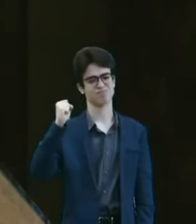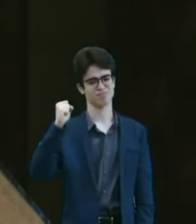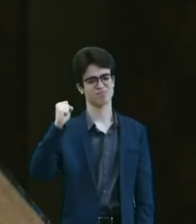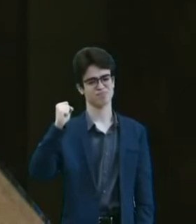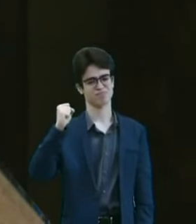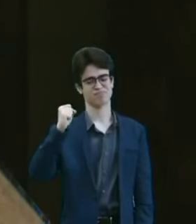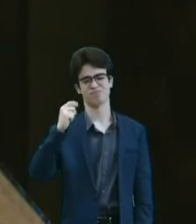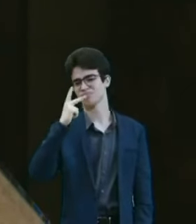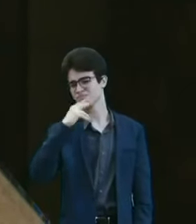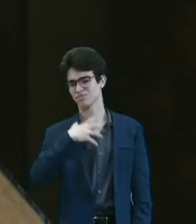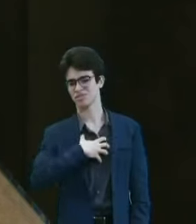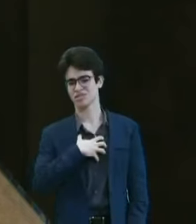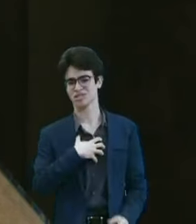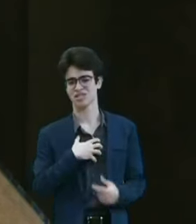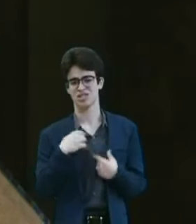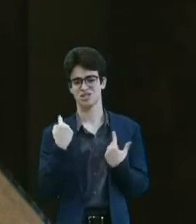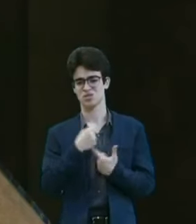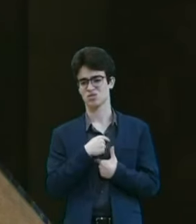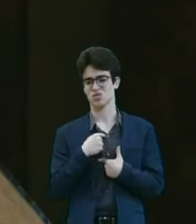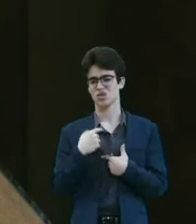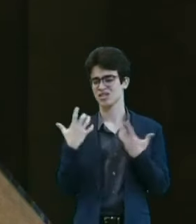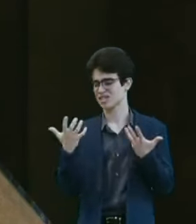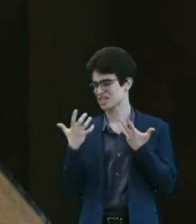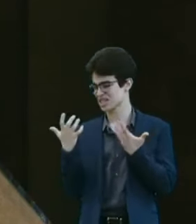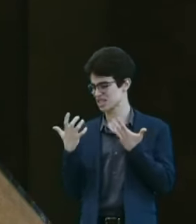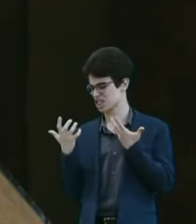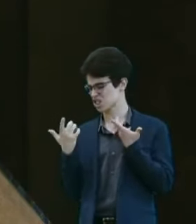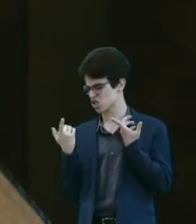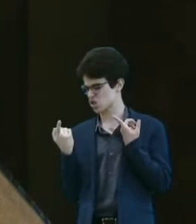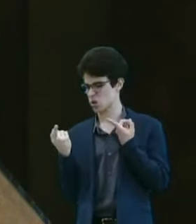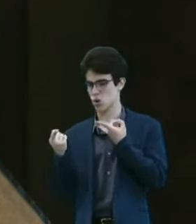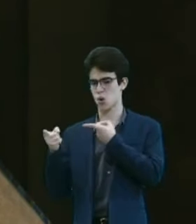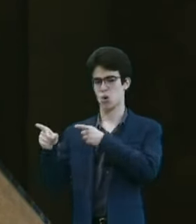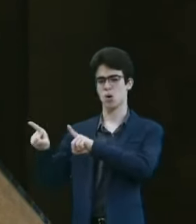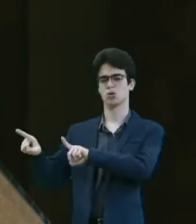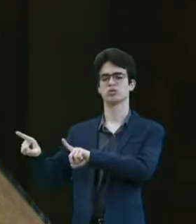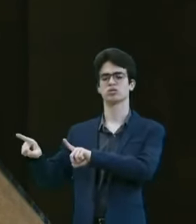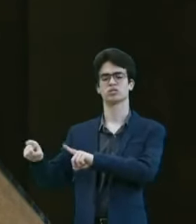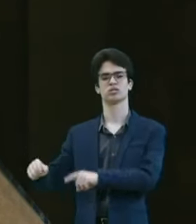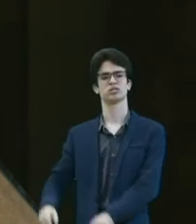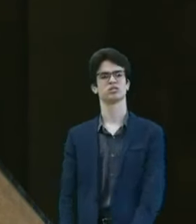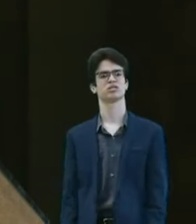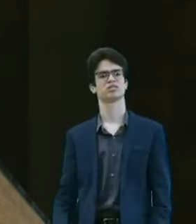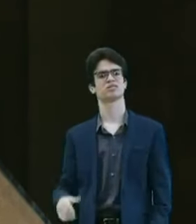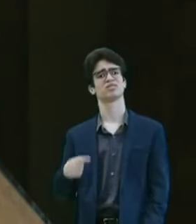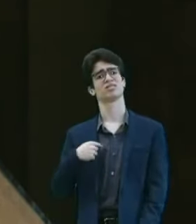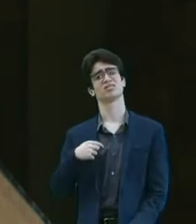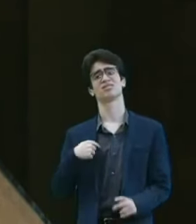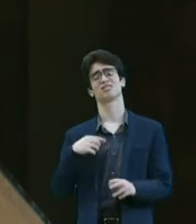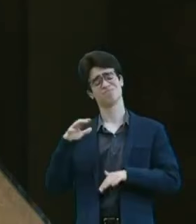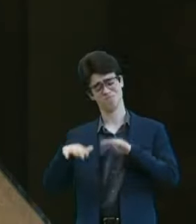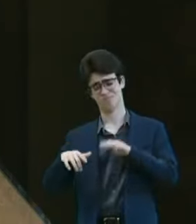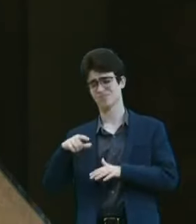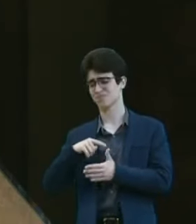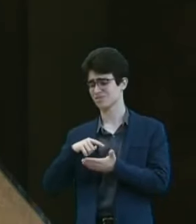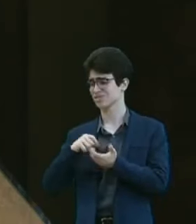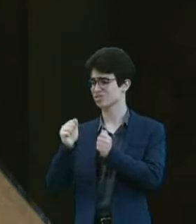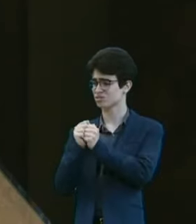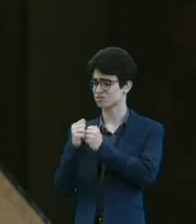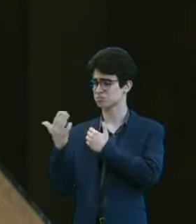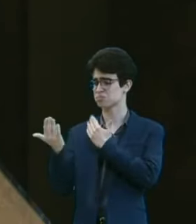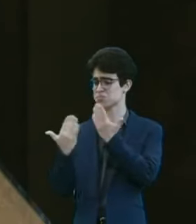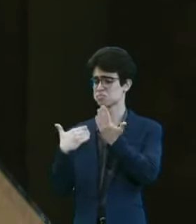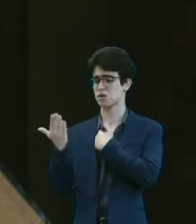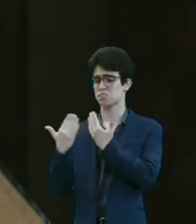Nós desejamos as ferir, as machucar. Quantos atendimentos eu fiz e faço aqui